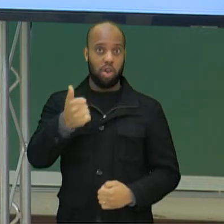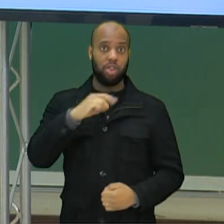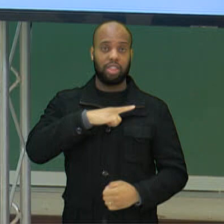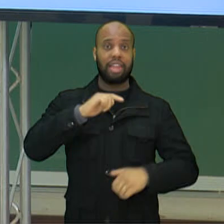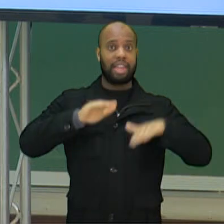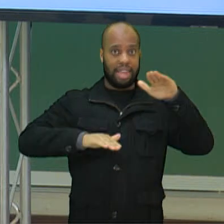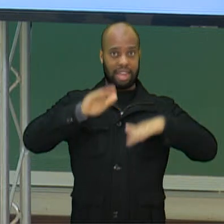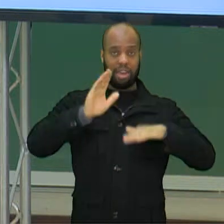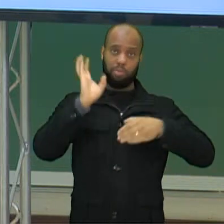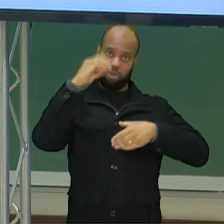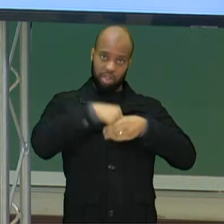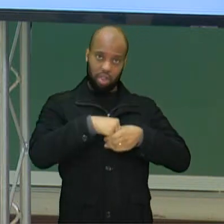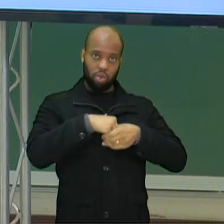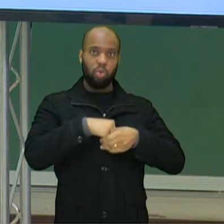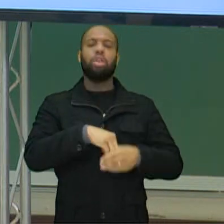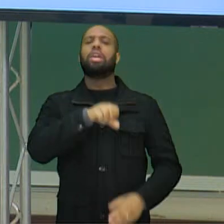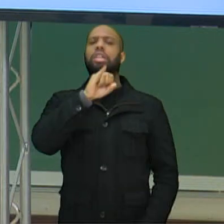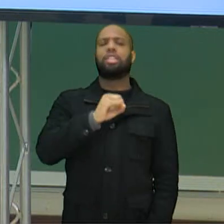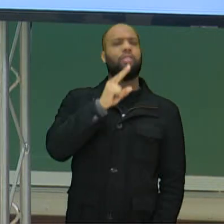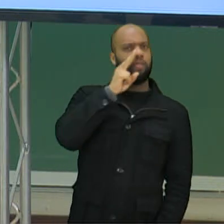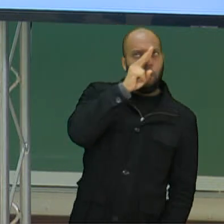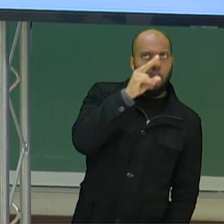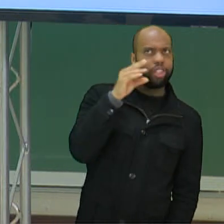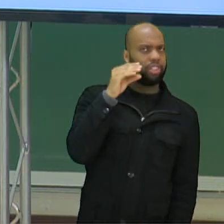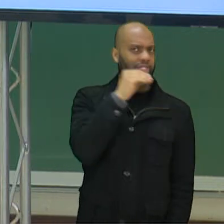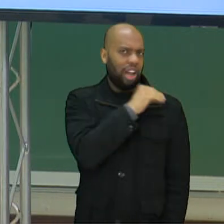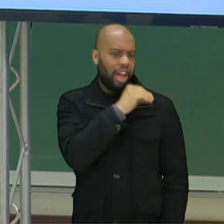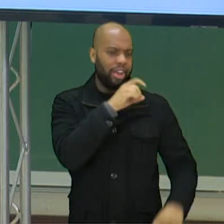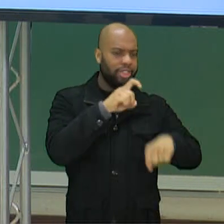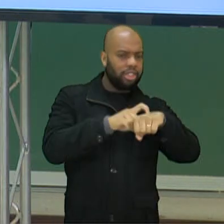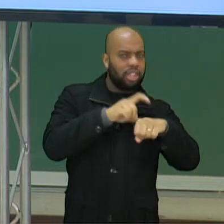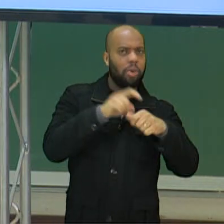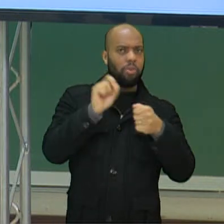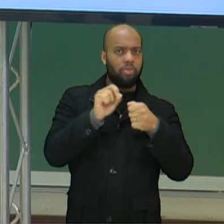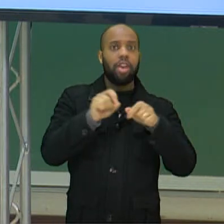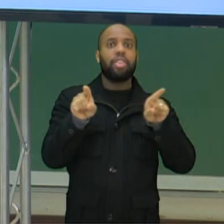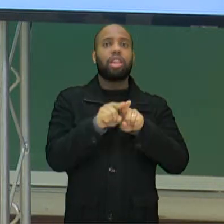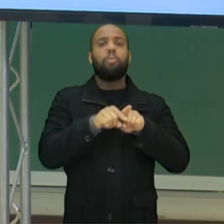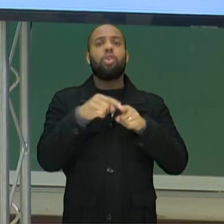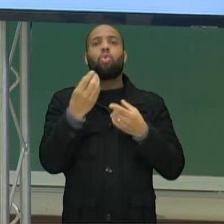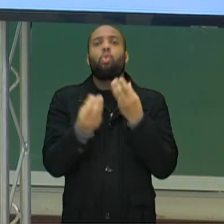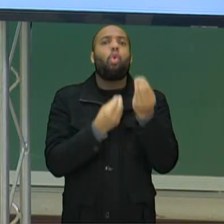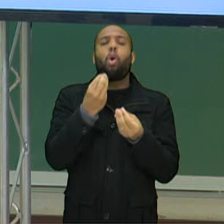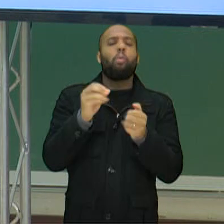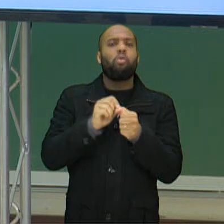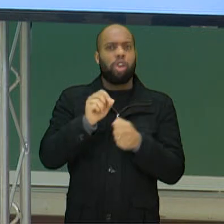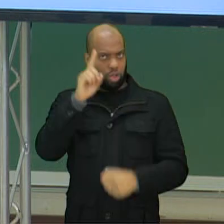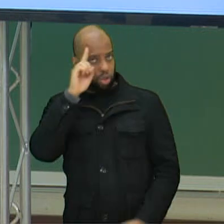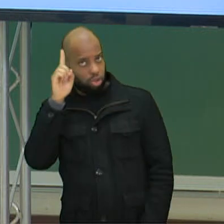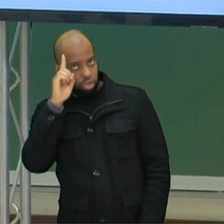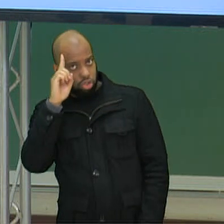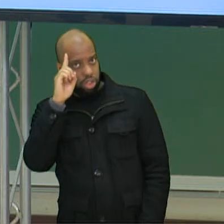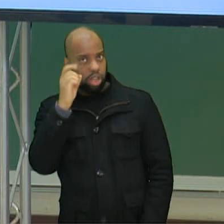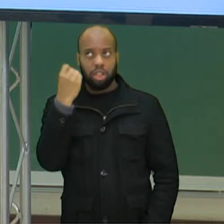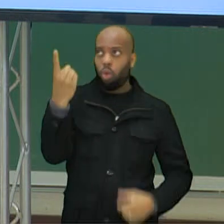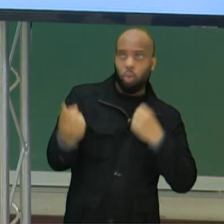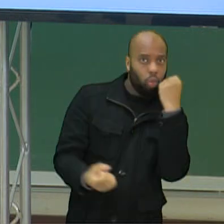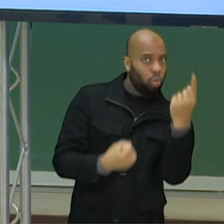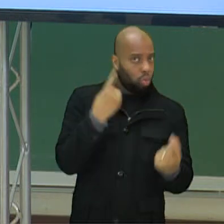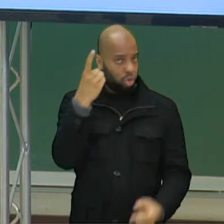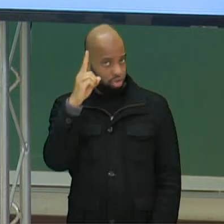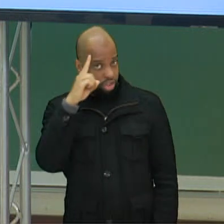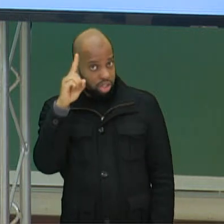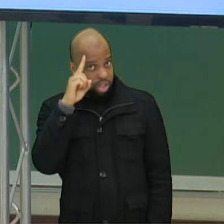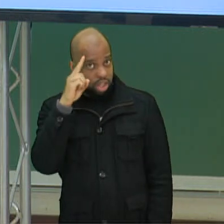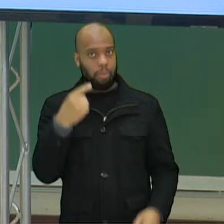nesses elementos, na intensidade, na duração e na frequência da realização dos exercícios físicos. E aí eu retomo aquela